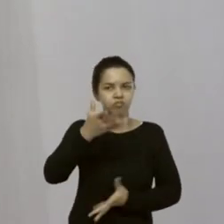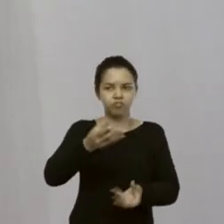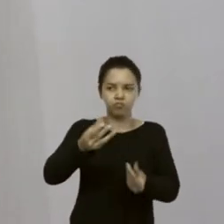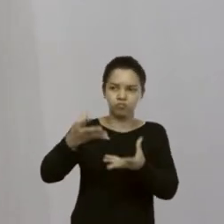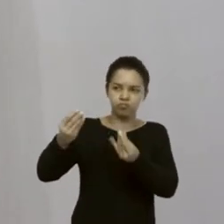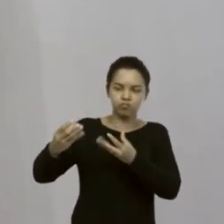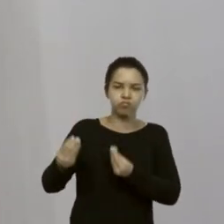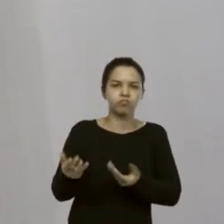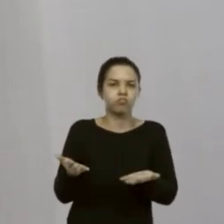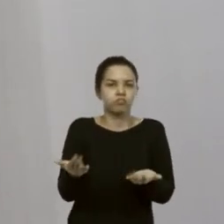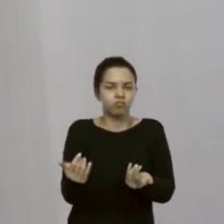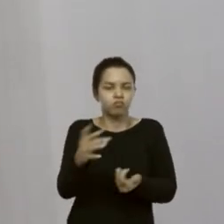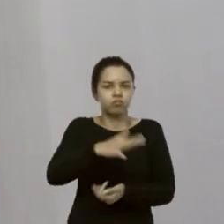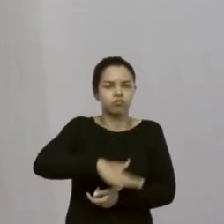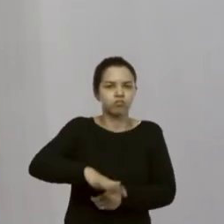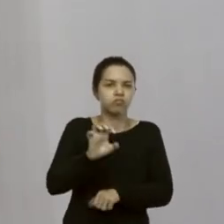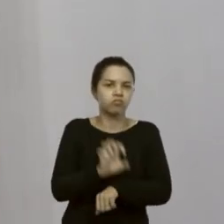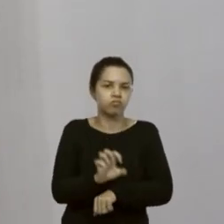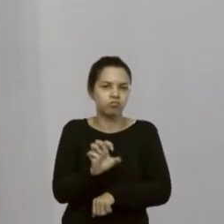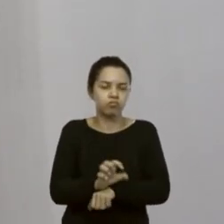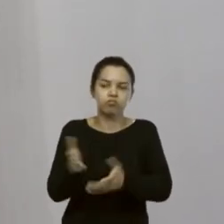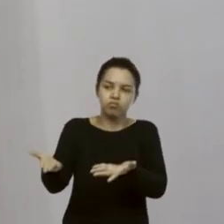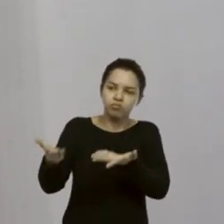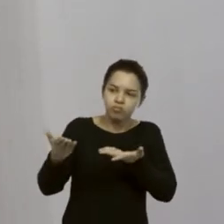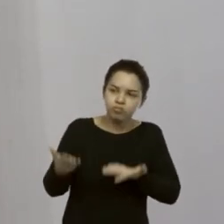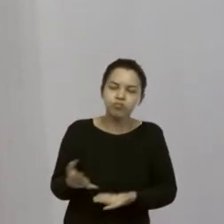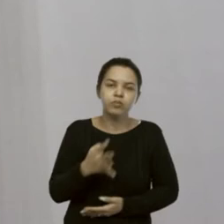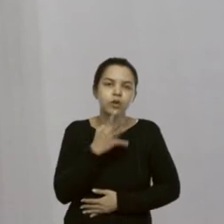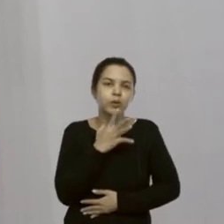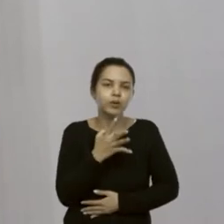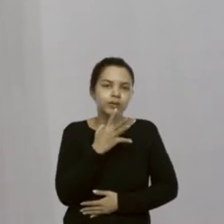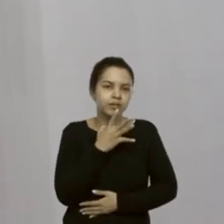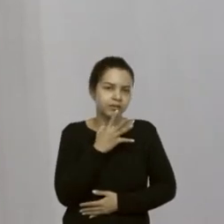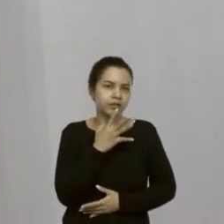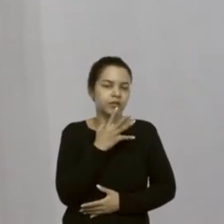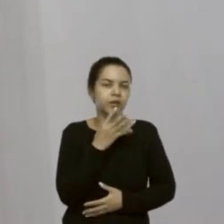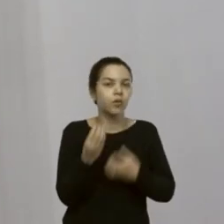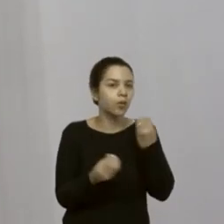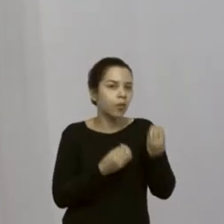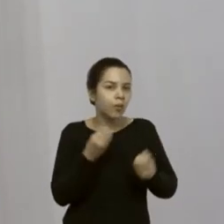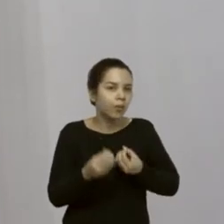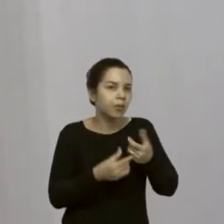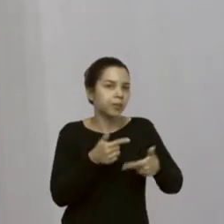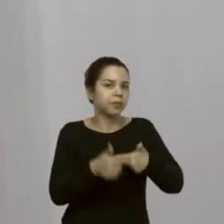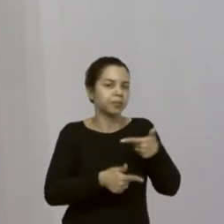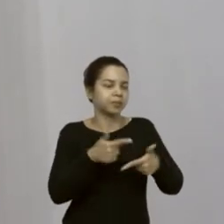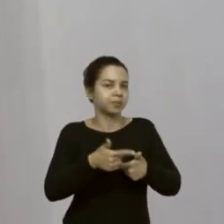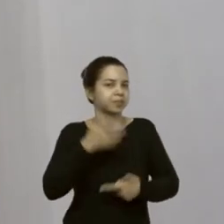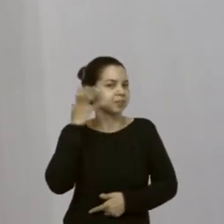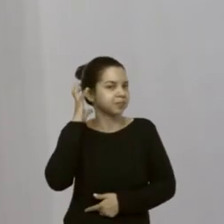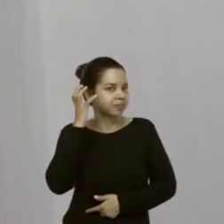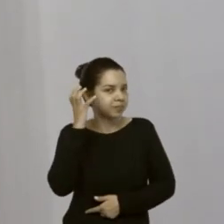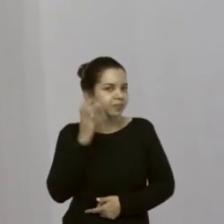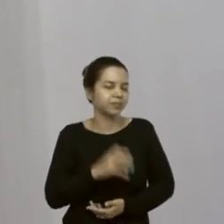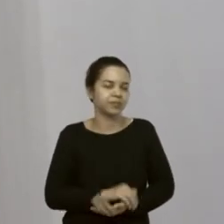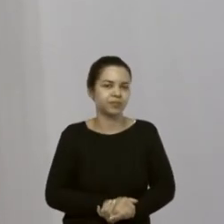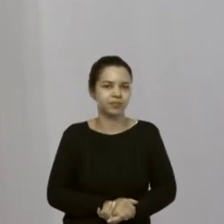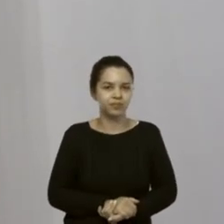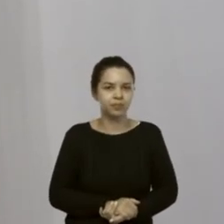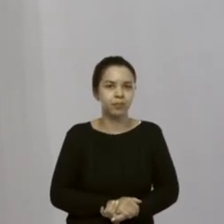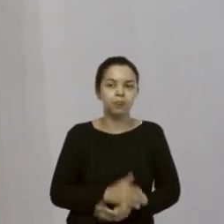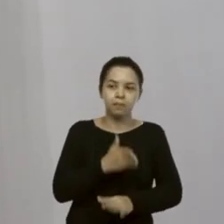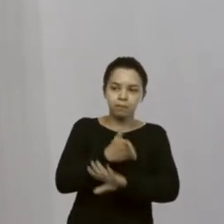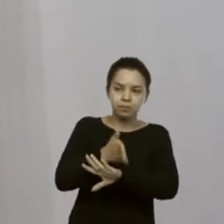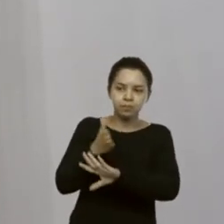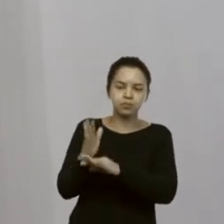todo o Estado que foram convidados a conhecer o fascinante mundo do rádio. Fomos até as escolas, os alunos